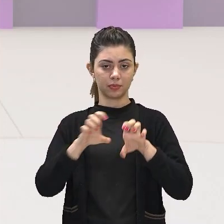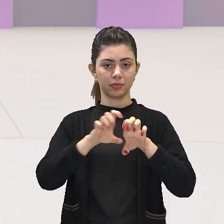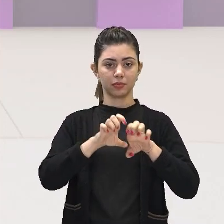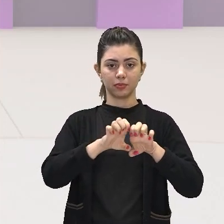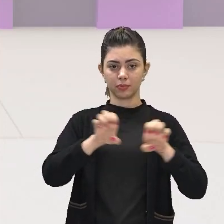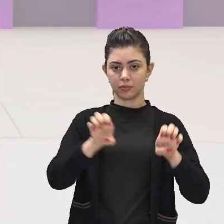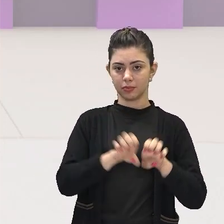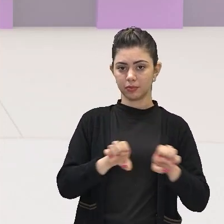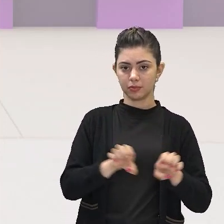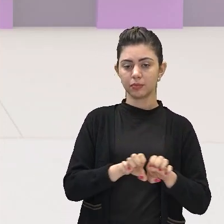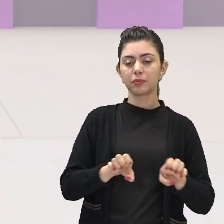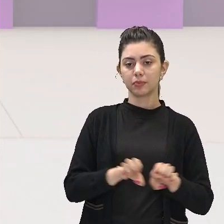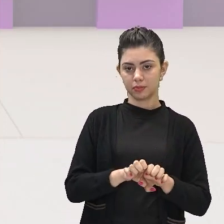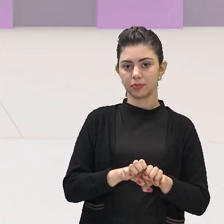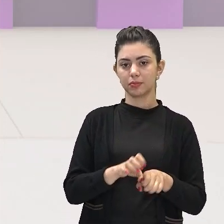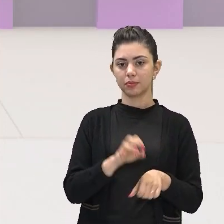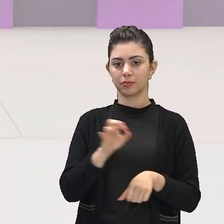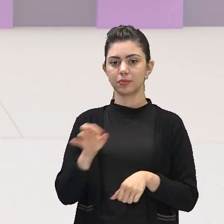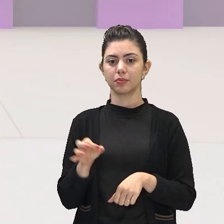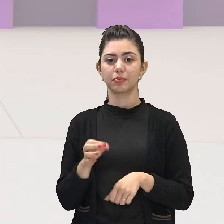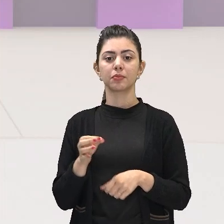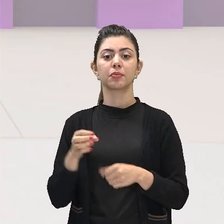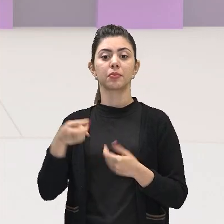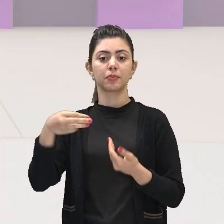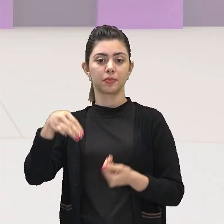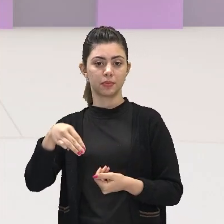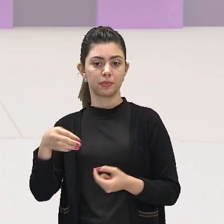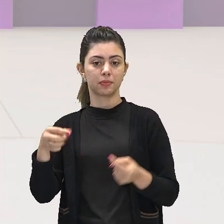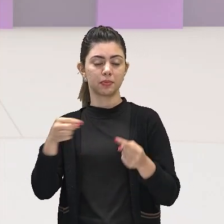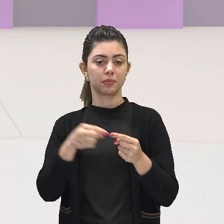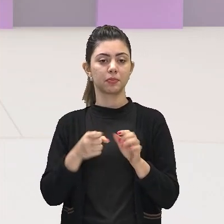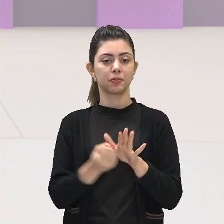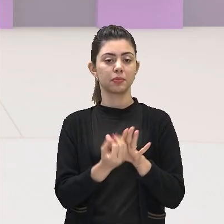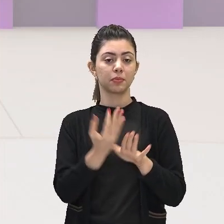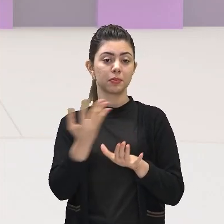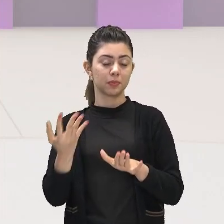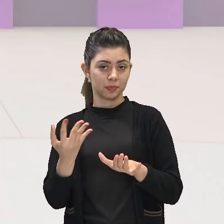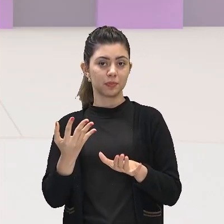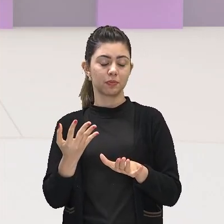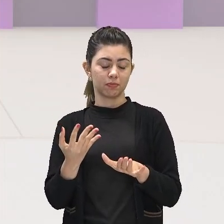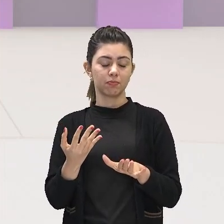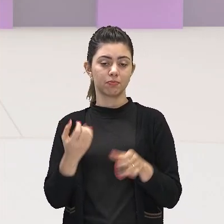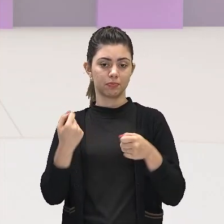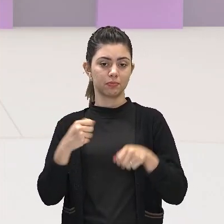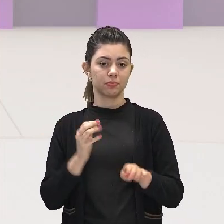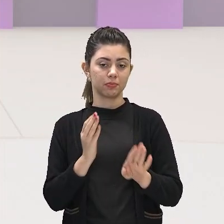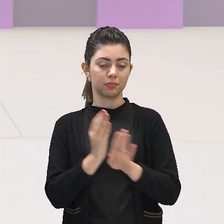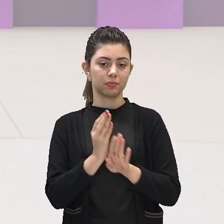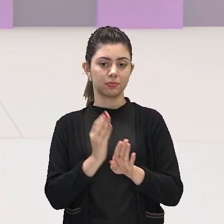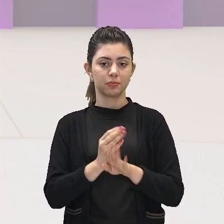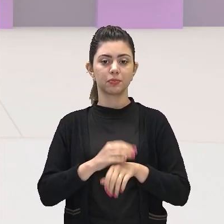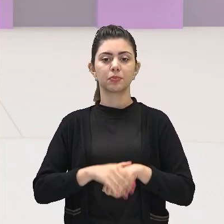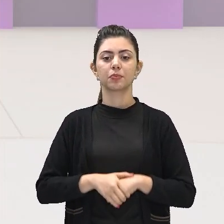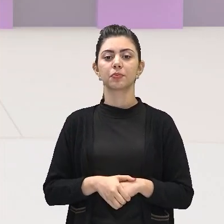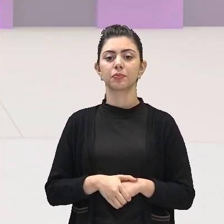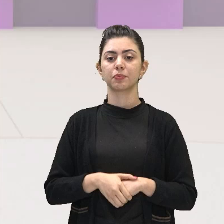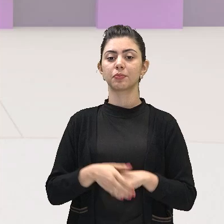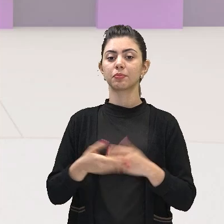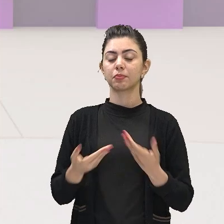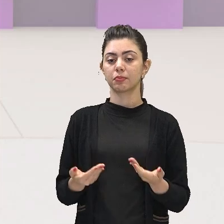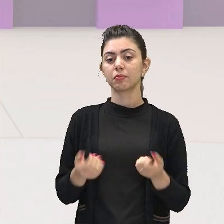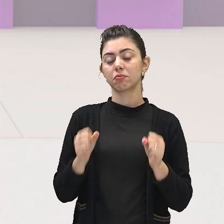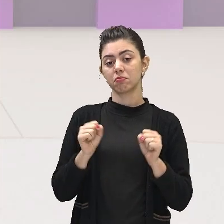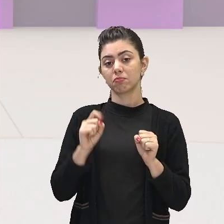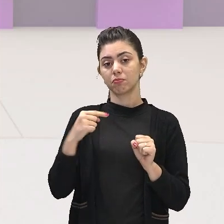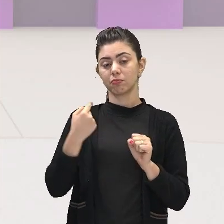exatamente a minha quantidade de incógnitas, tudo bem? Há todo conjunto de M equações lineares que pode